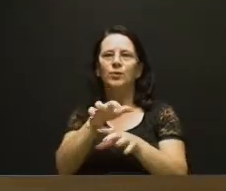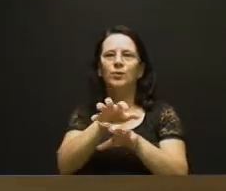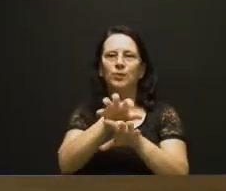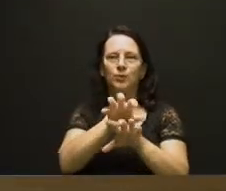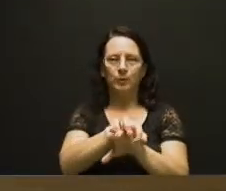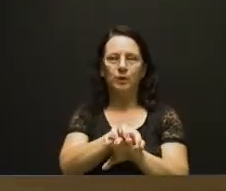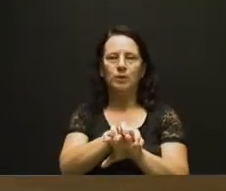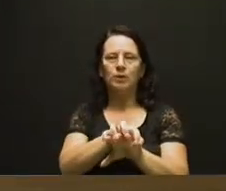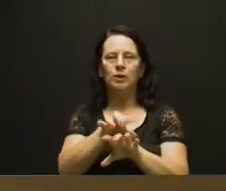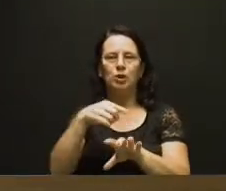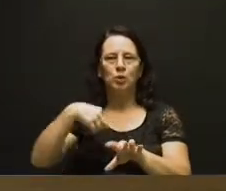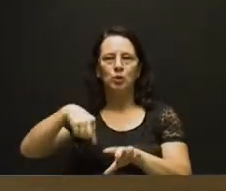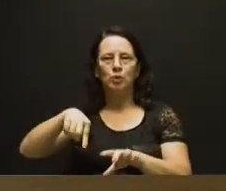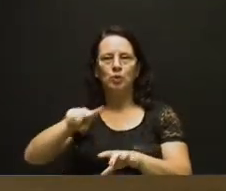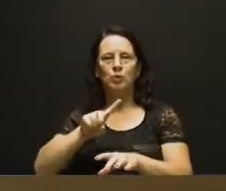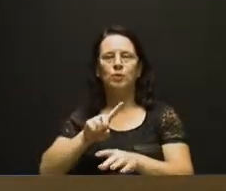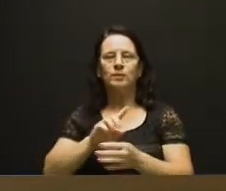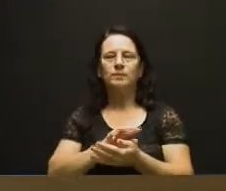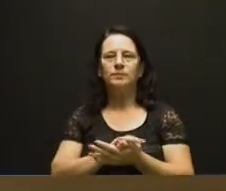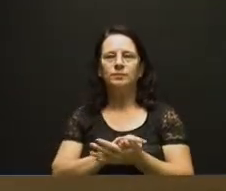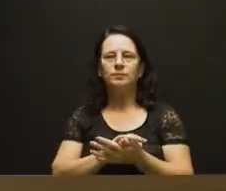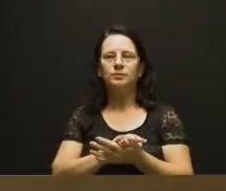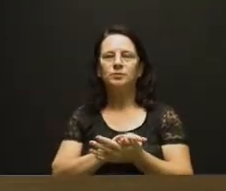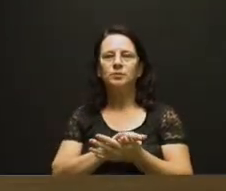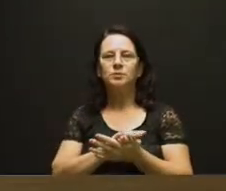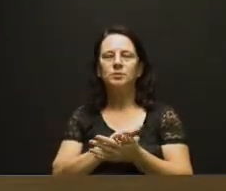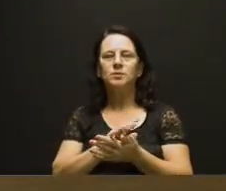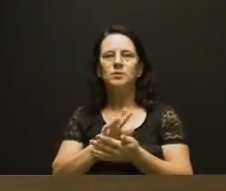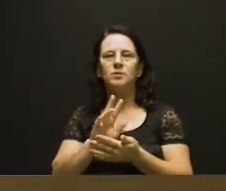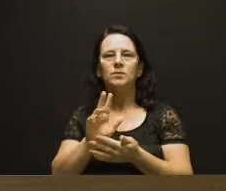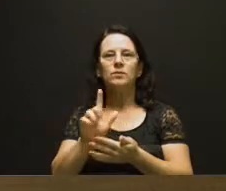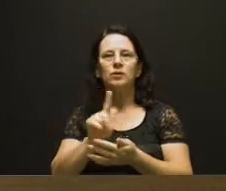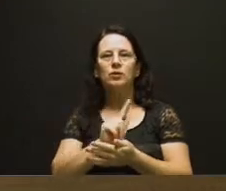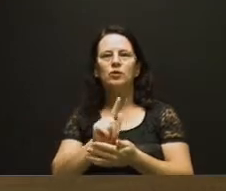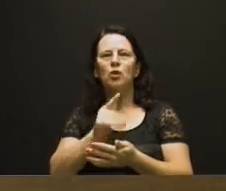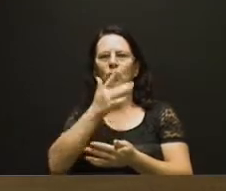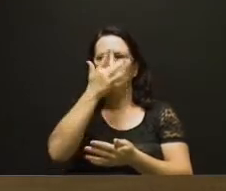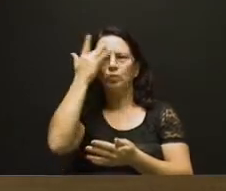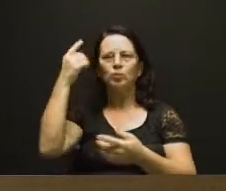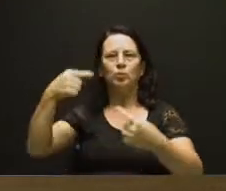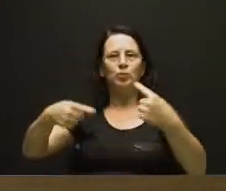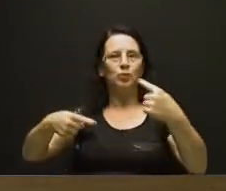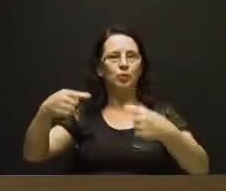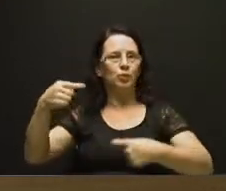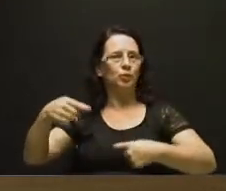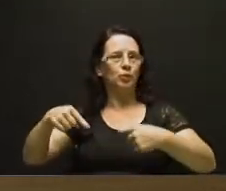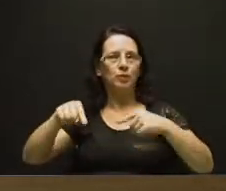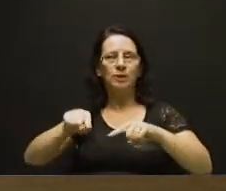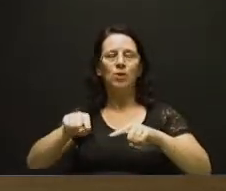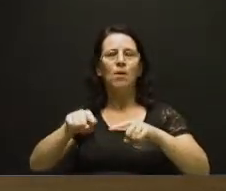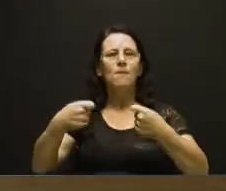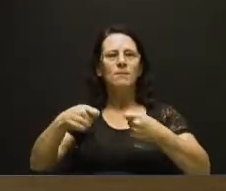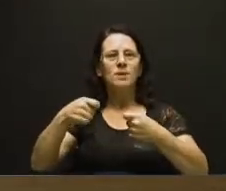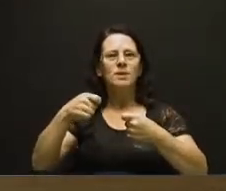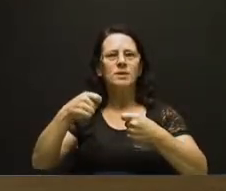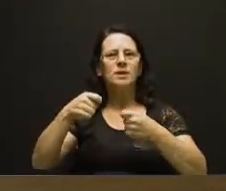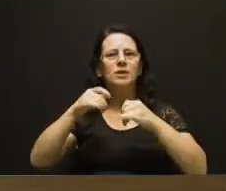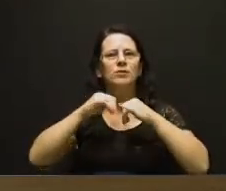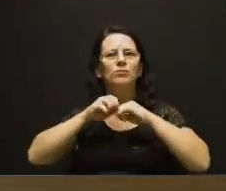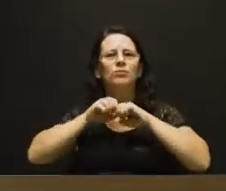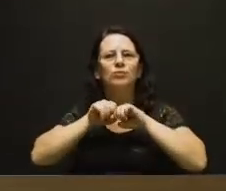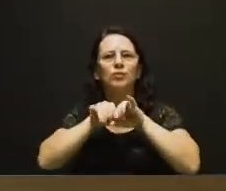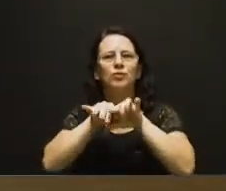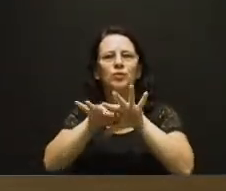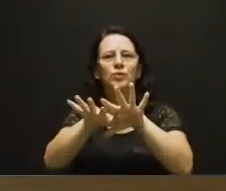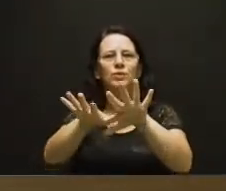cabe não só a aal gestor ao agente político essa discussão ela tem que ser expandida essa discussão